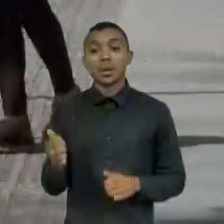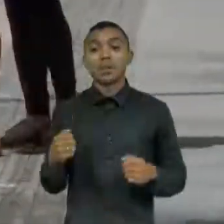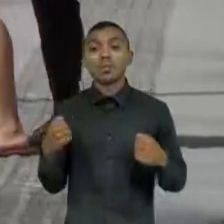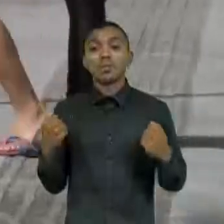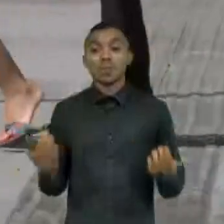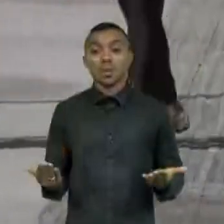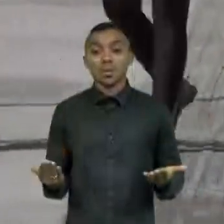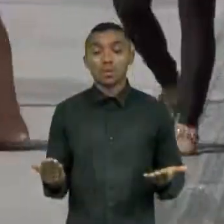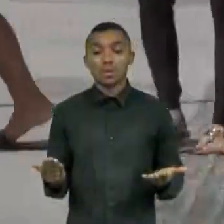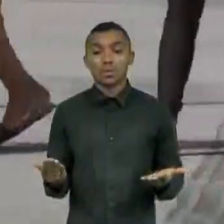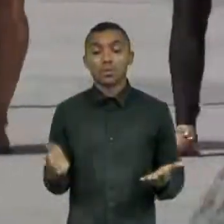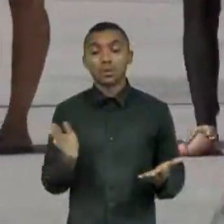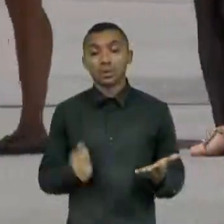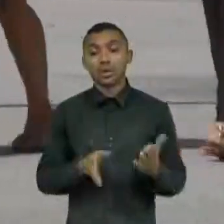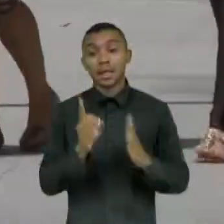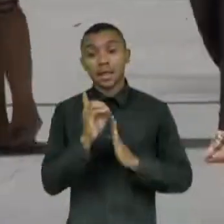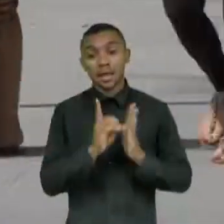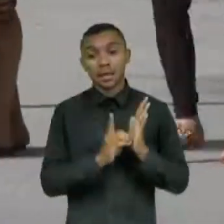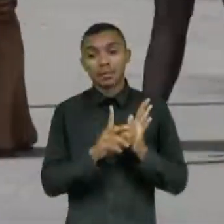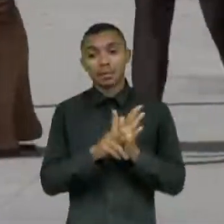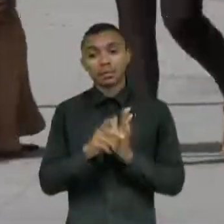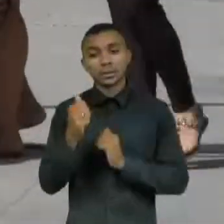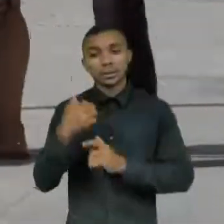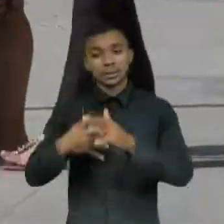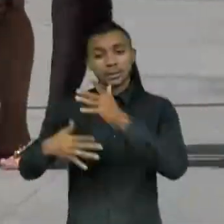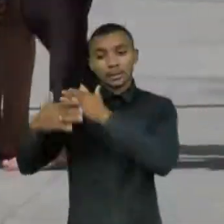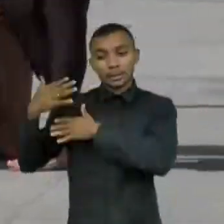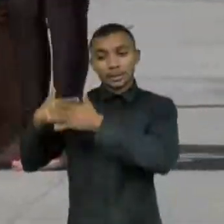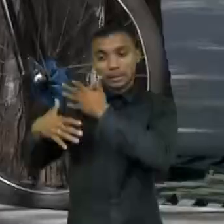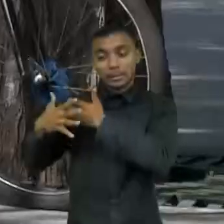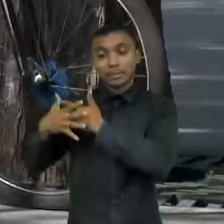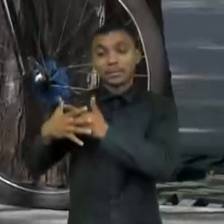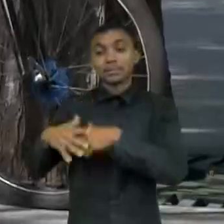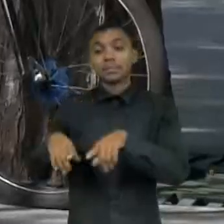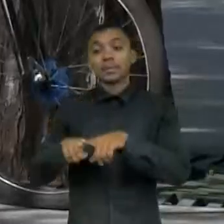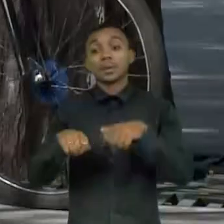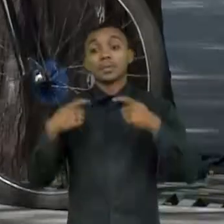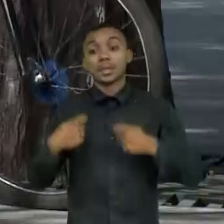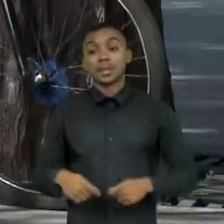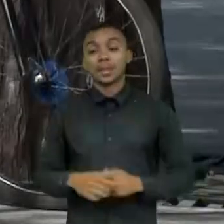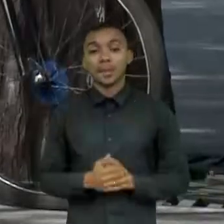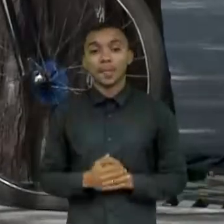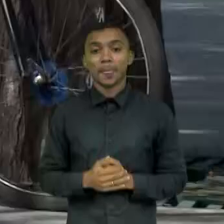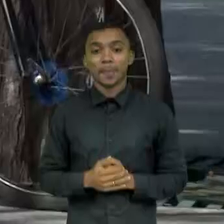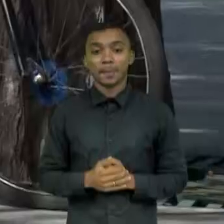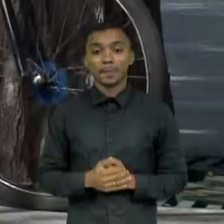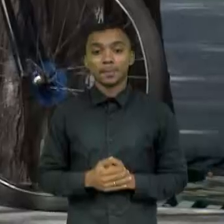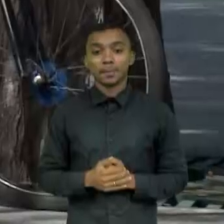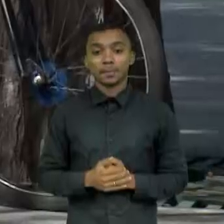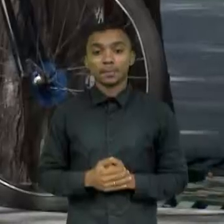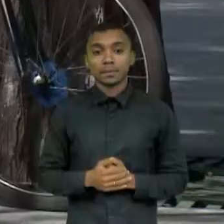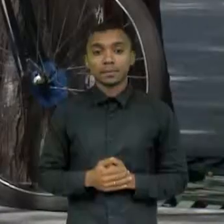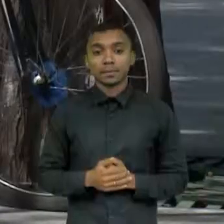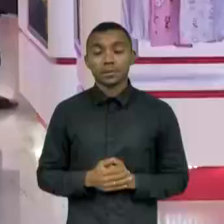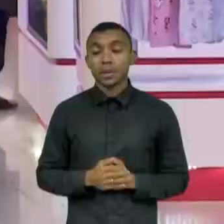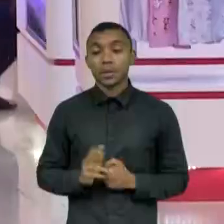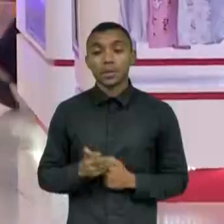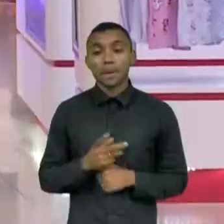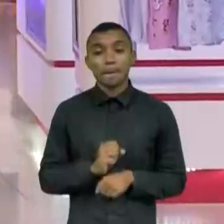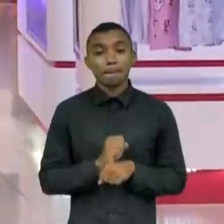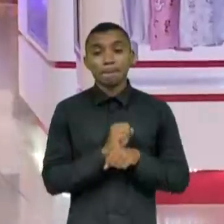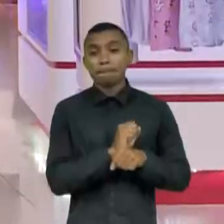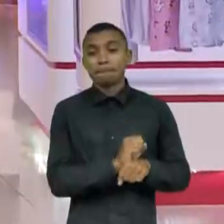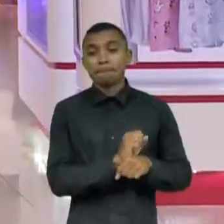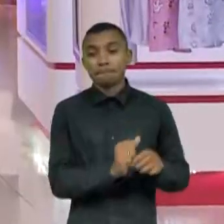de meados da década passada e a recente emergência sanitária. Um dado que ilustra a estagnação da primeira crise é